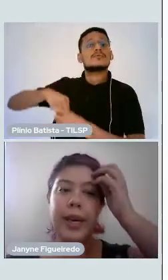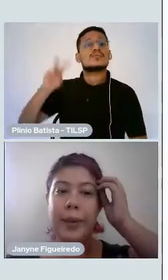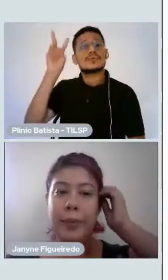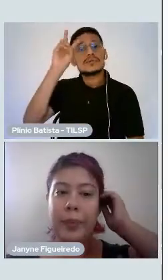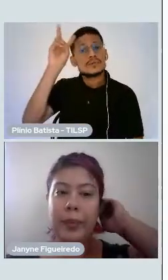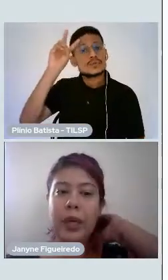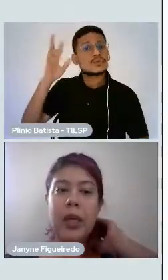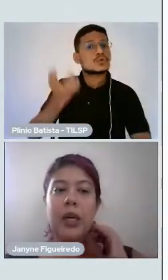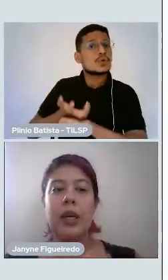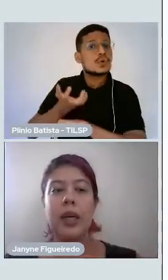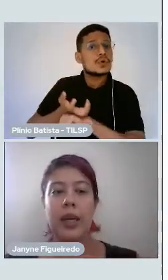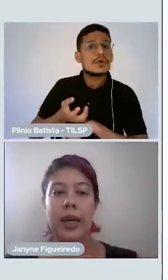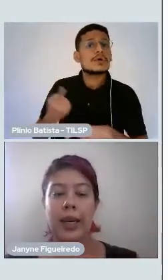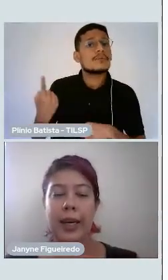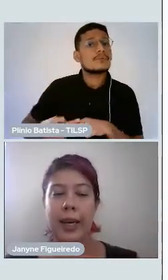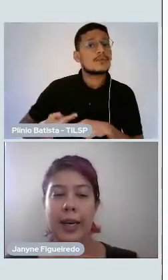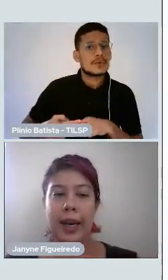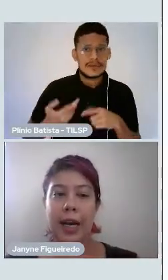Porque